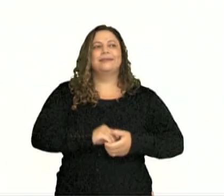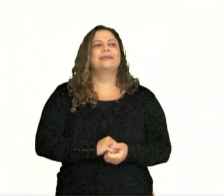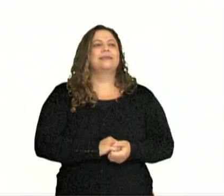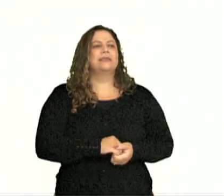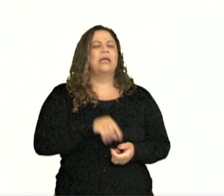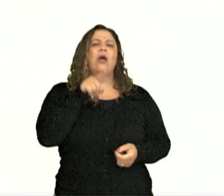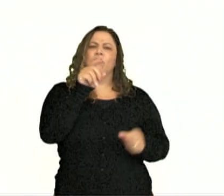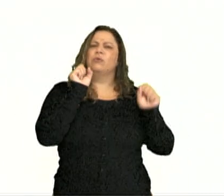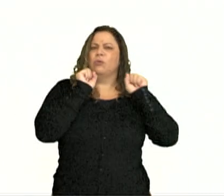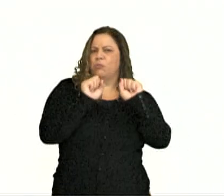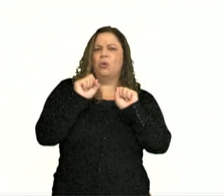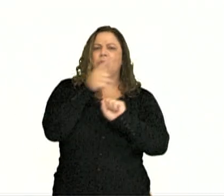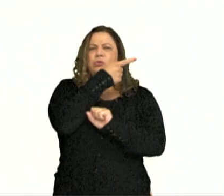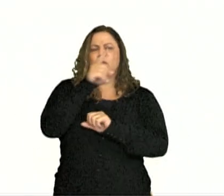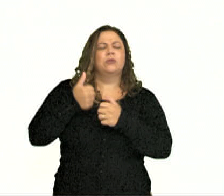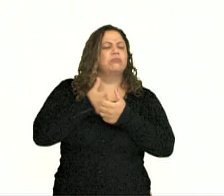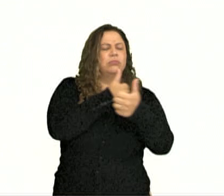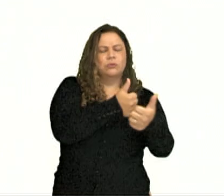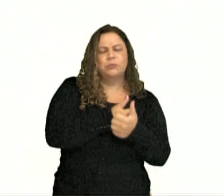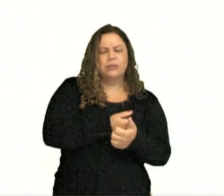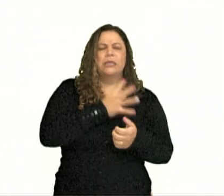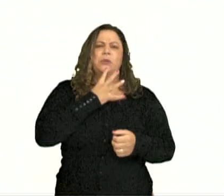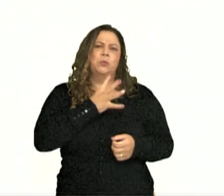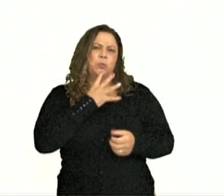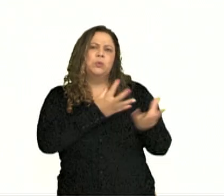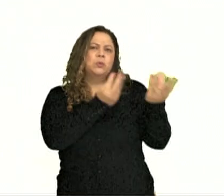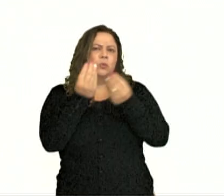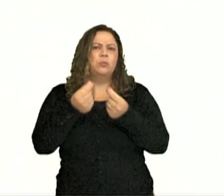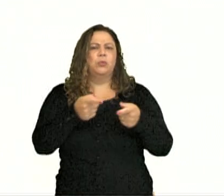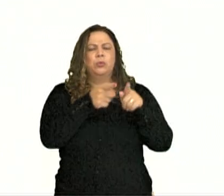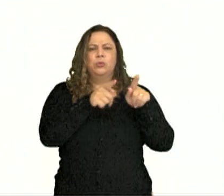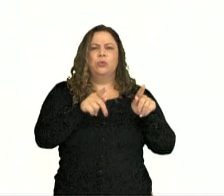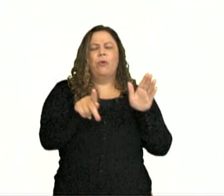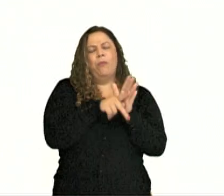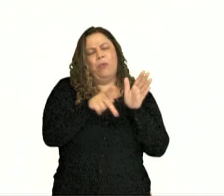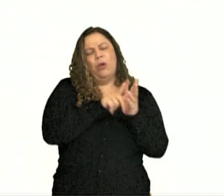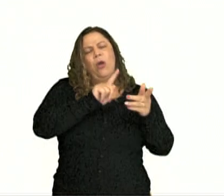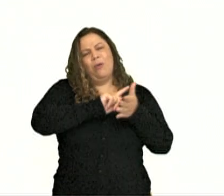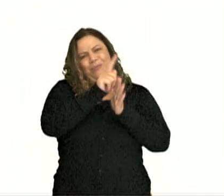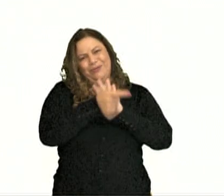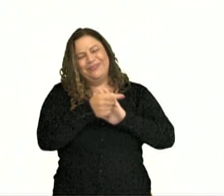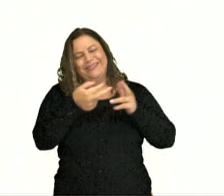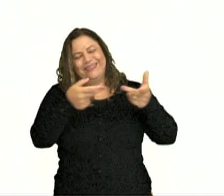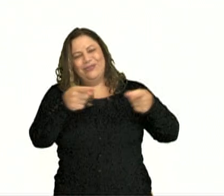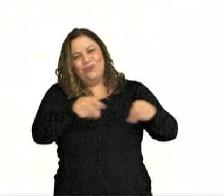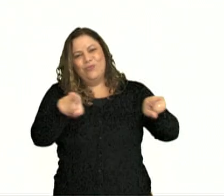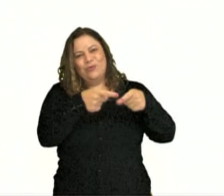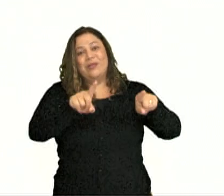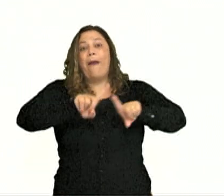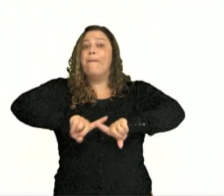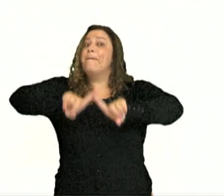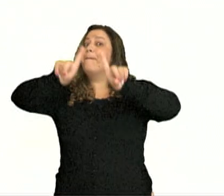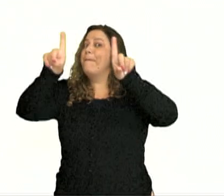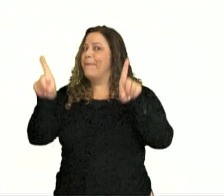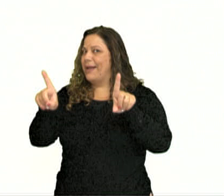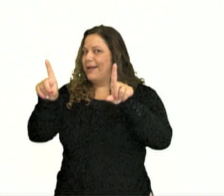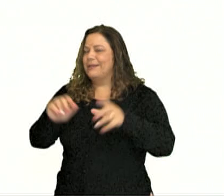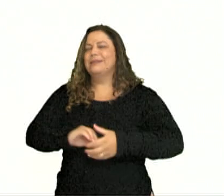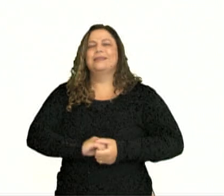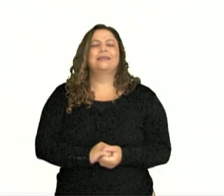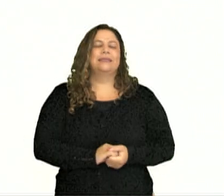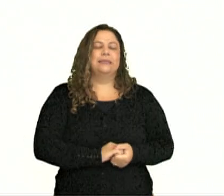não acompanhar ou conhecer muito sobre K-pop, o gênero musical, mas eu posso substituir também por